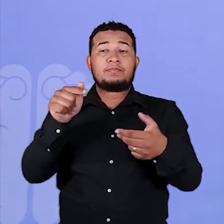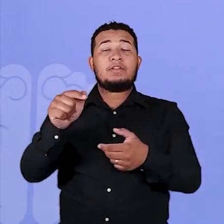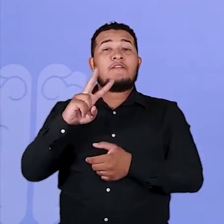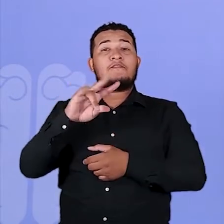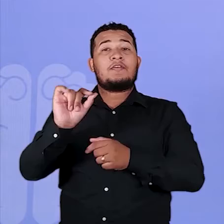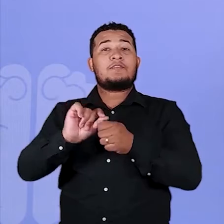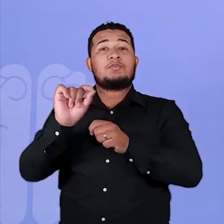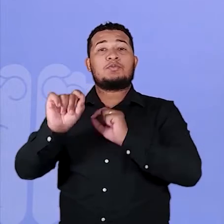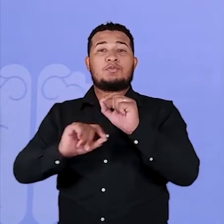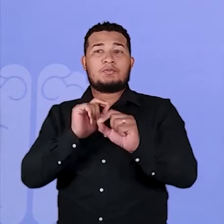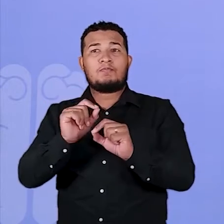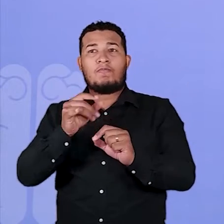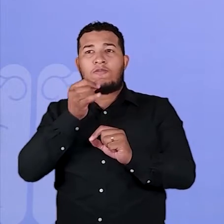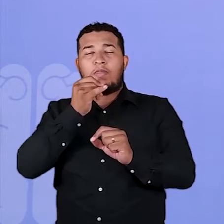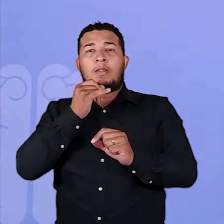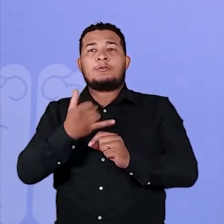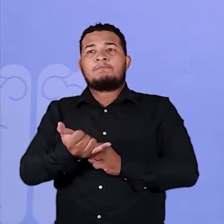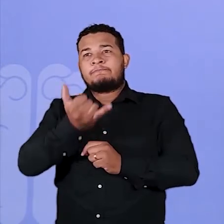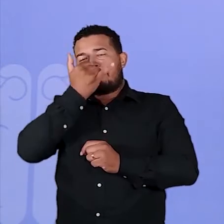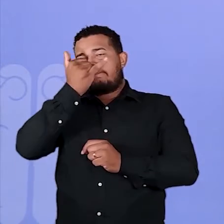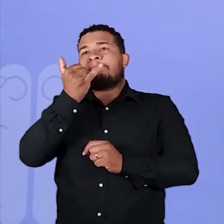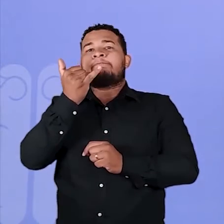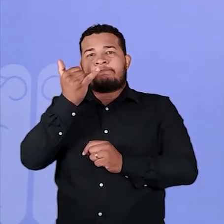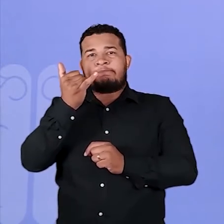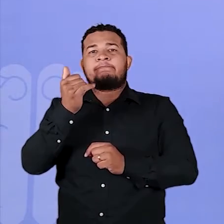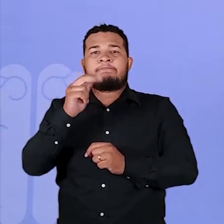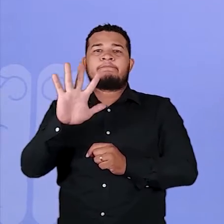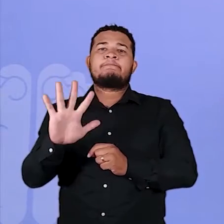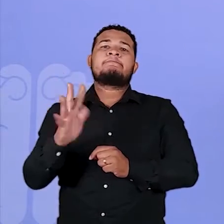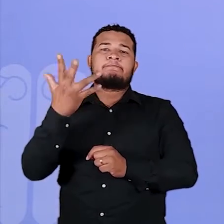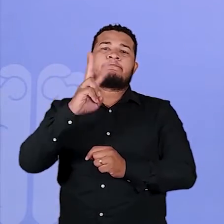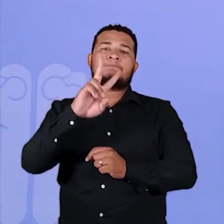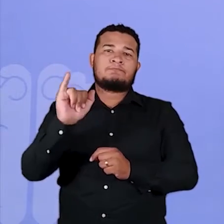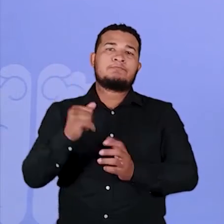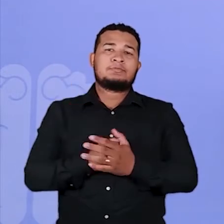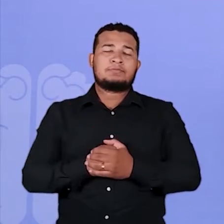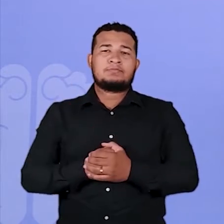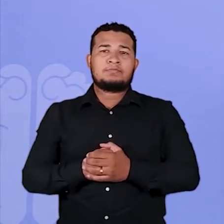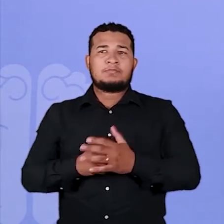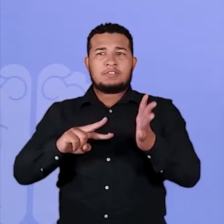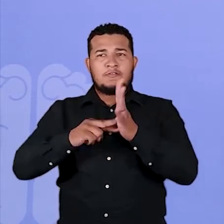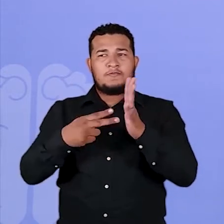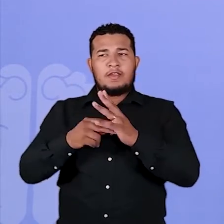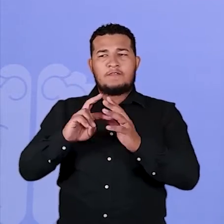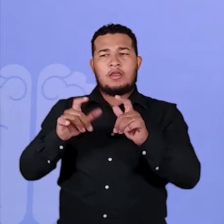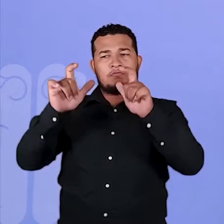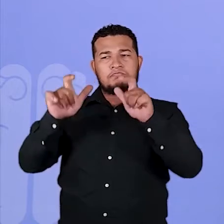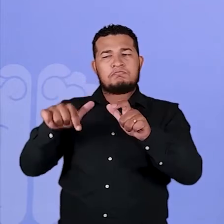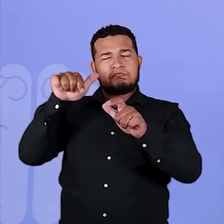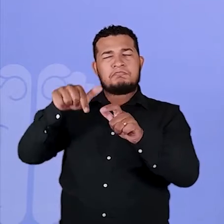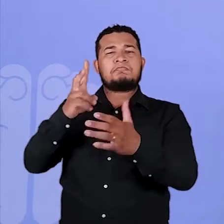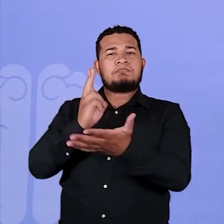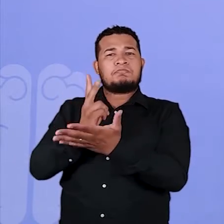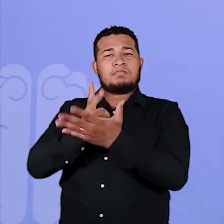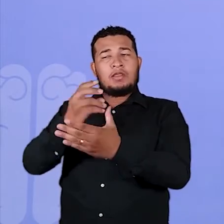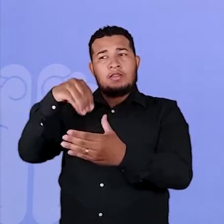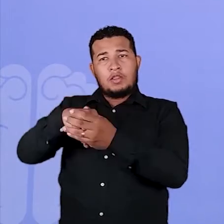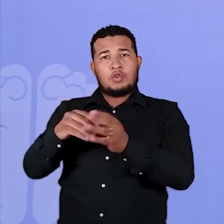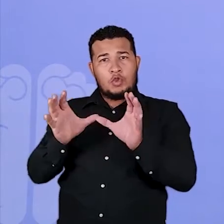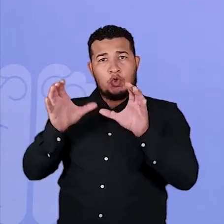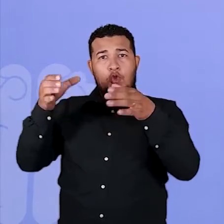algo, ela vai sofrer um deslocamento. Ela não vai mais ser localizada